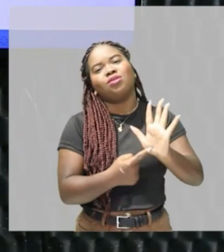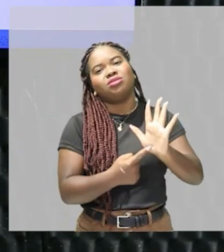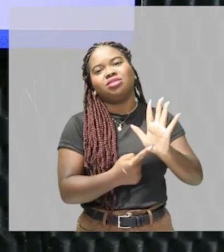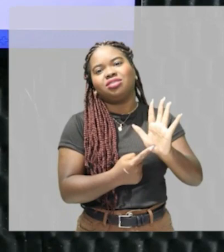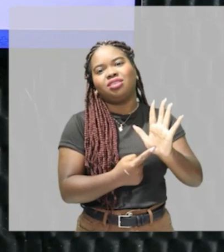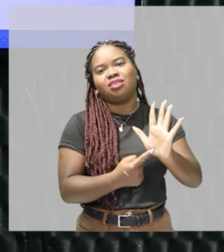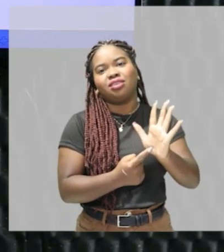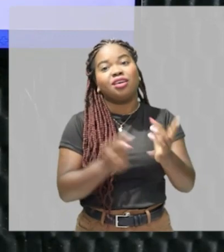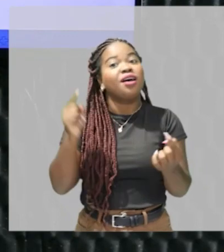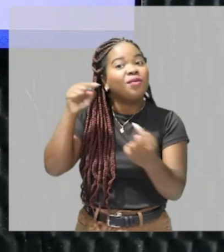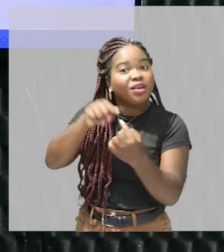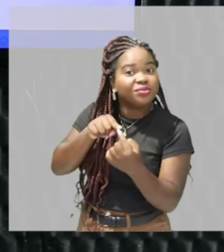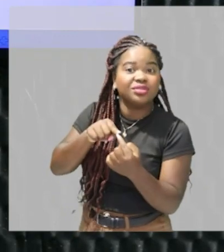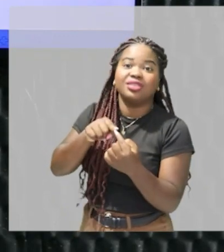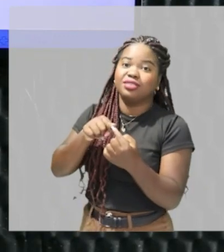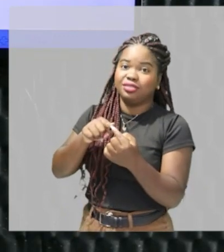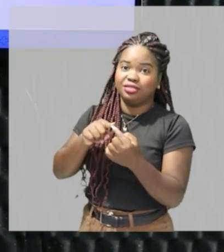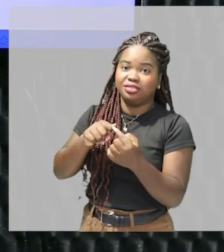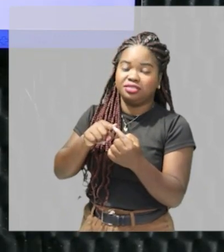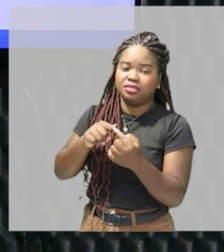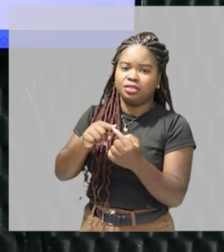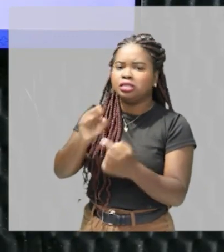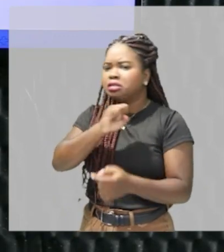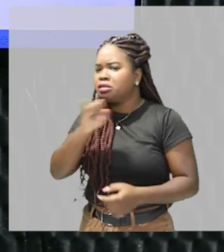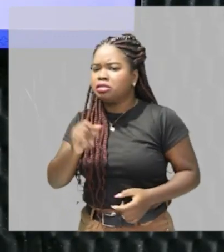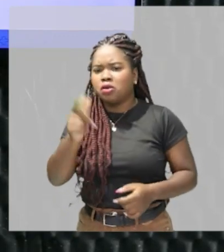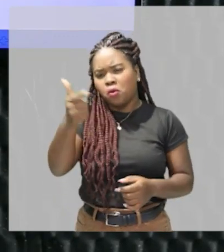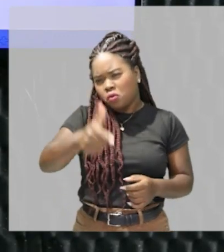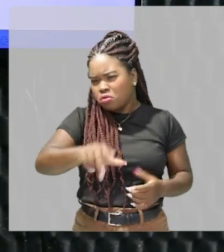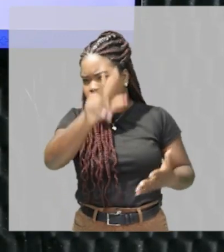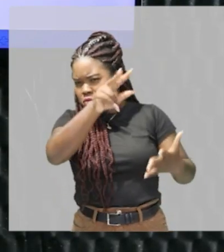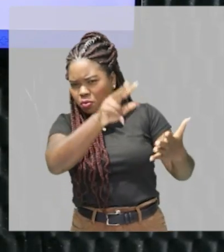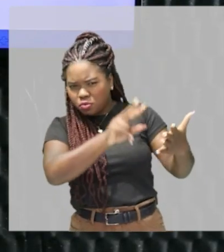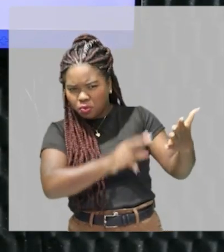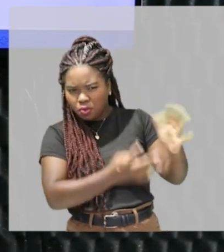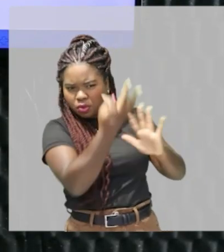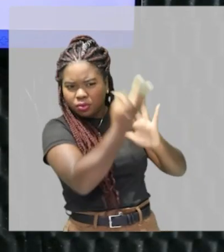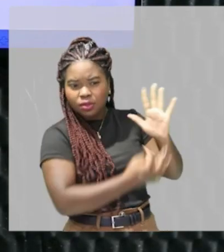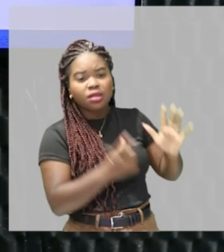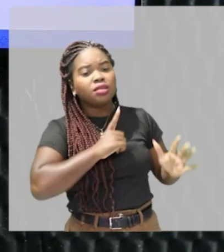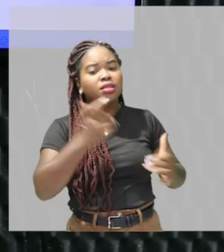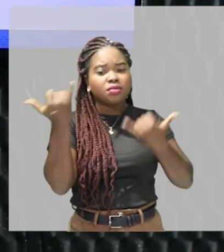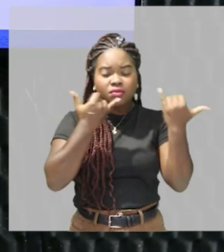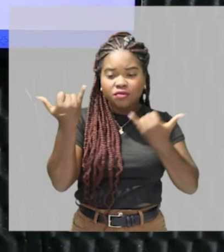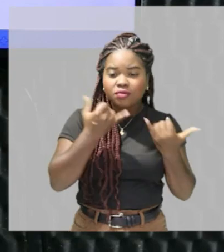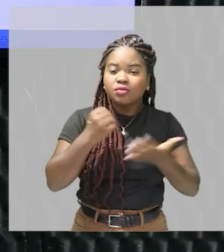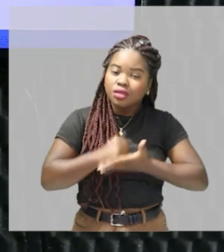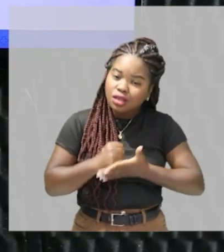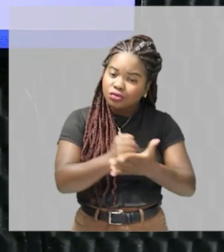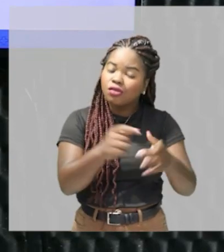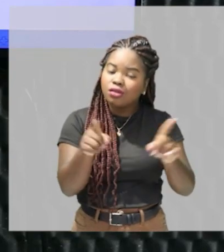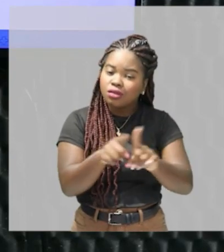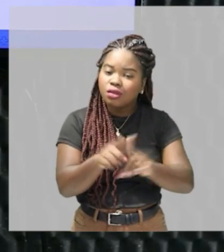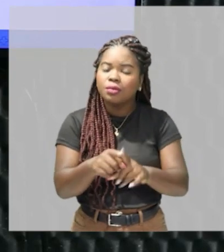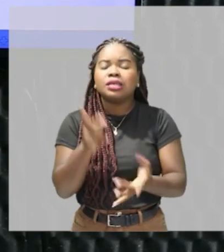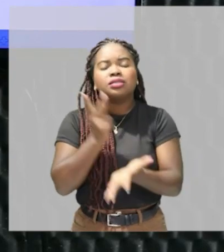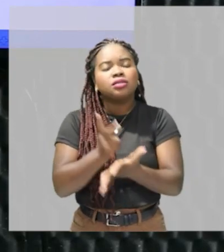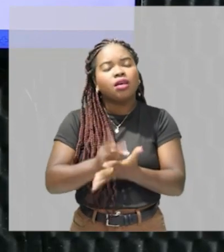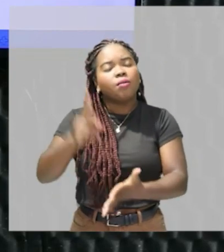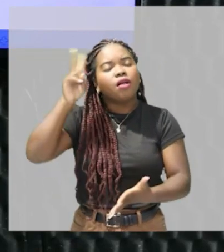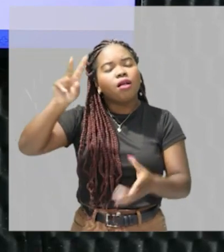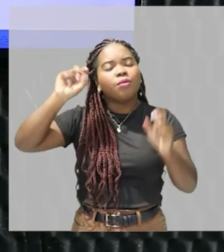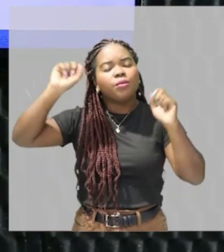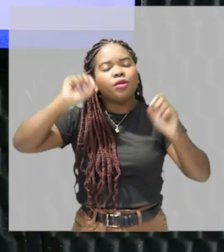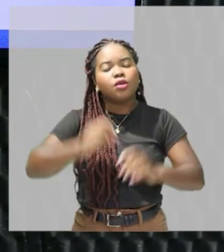ideia dessa vacina. Se você continuar o texto, você vai encontrar informações adicionais. Sempre